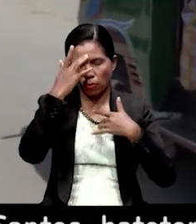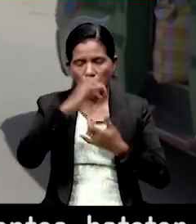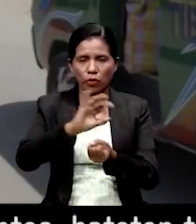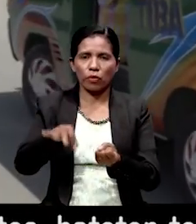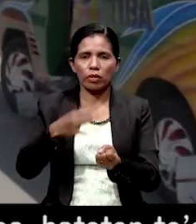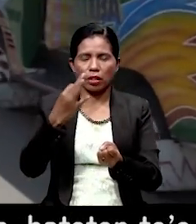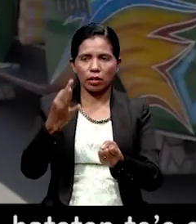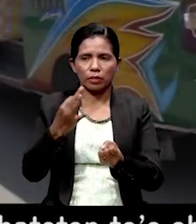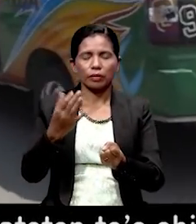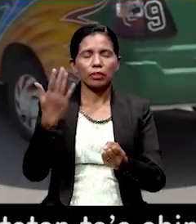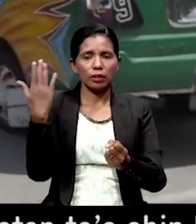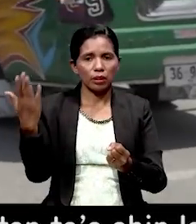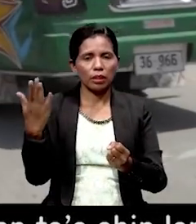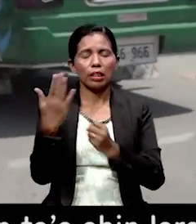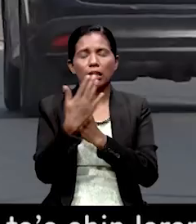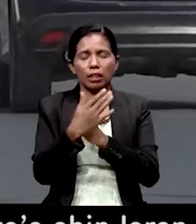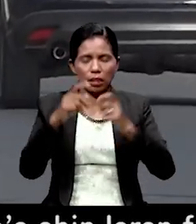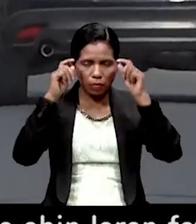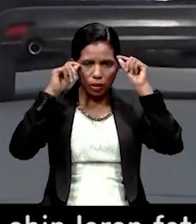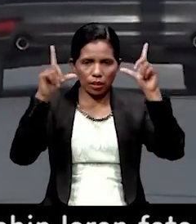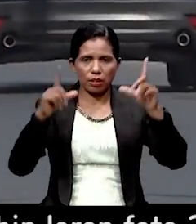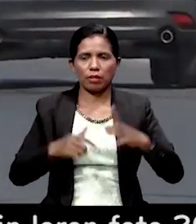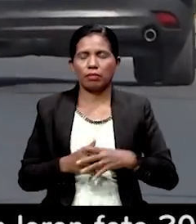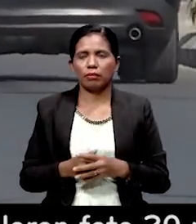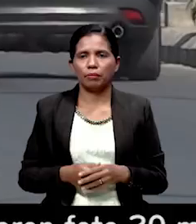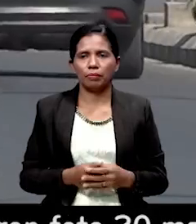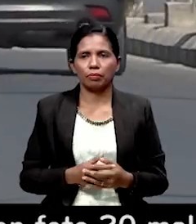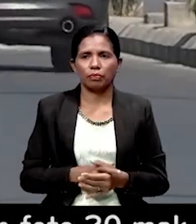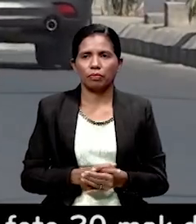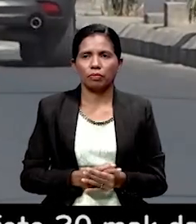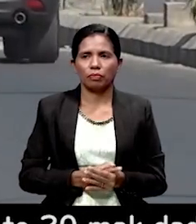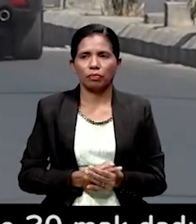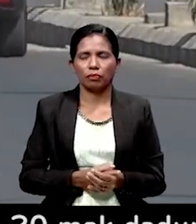COVID-19 e Arailaran. Leopoldina de Carvalho, Eliu Gaio, GMN.